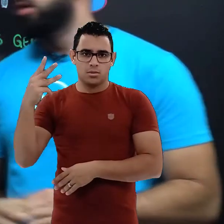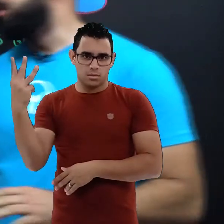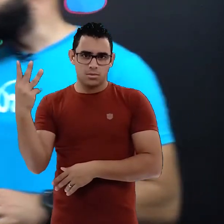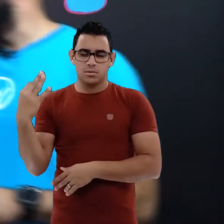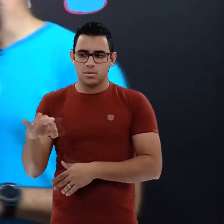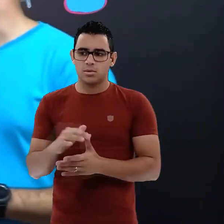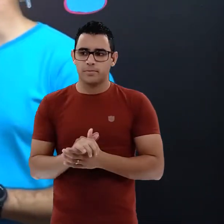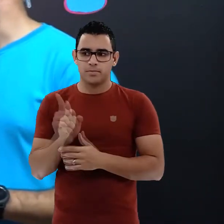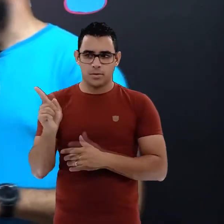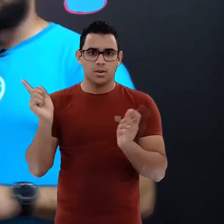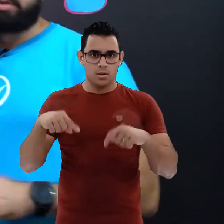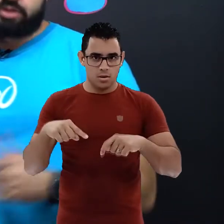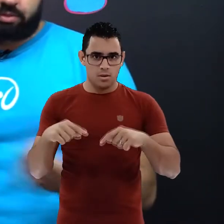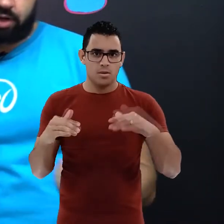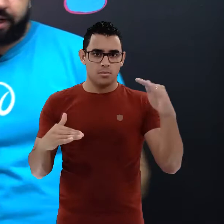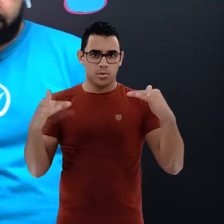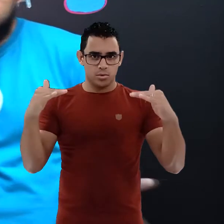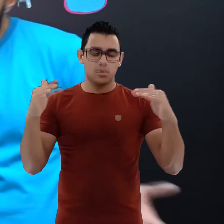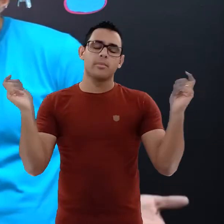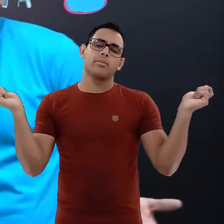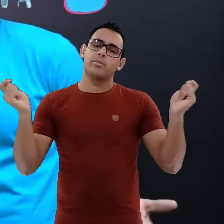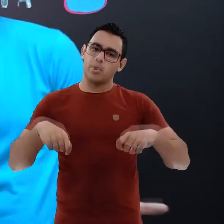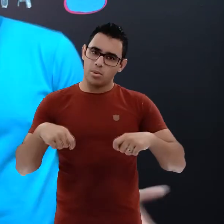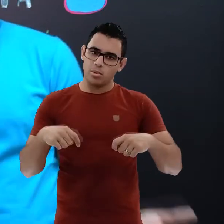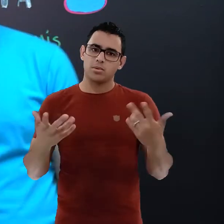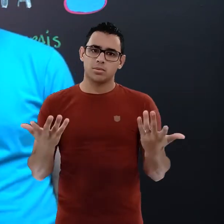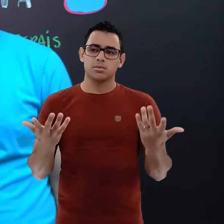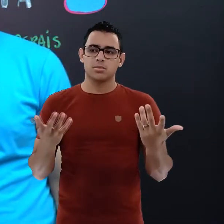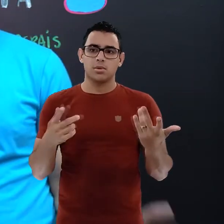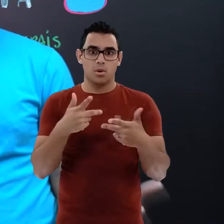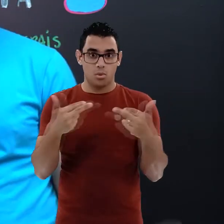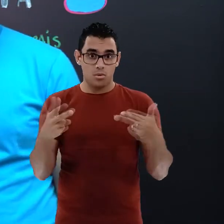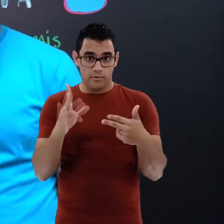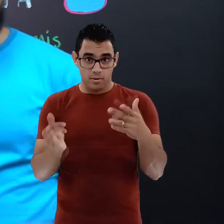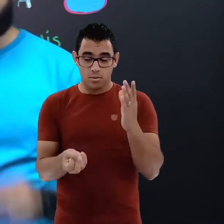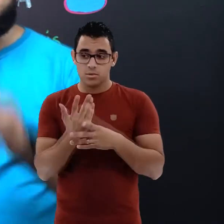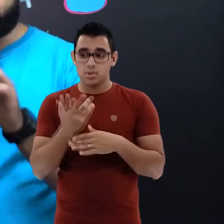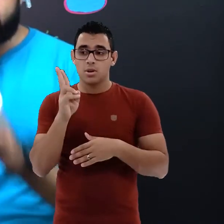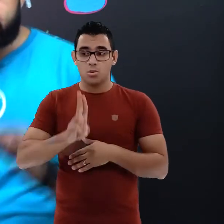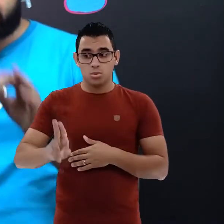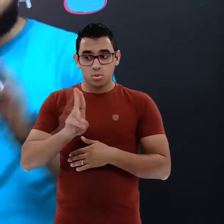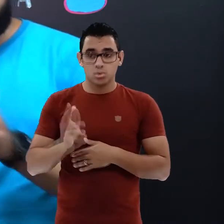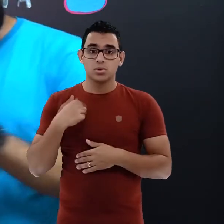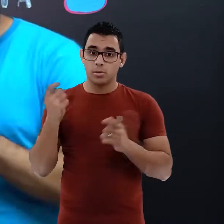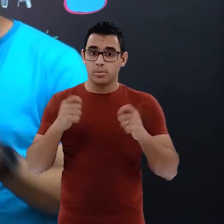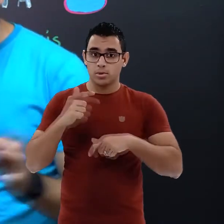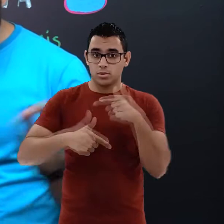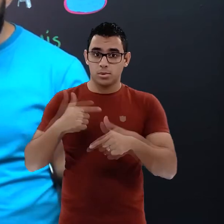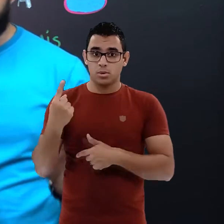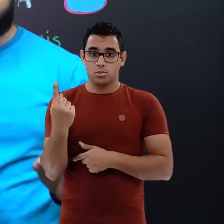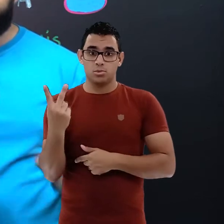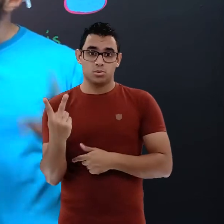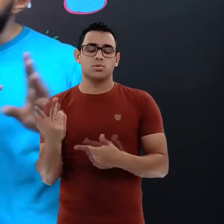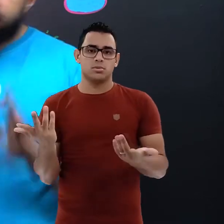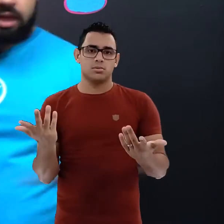NH3. Posso falar que isso é uma proporção em molécula? Posso, é uma coisa que vai acontecer, que é usual, eu consigo trabalhar com 1,